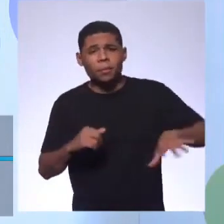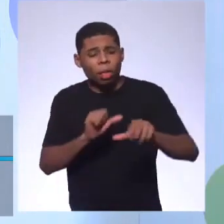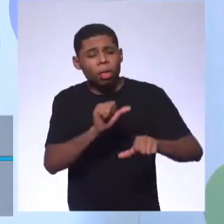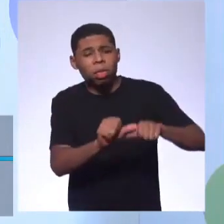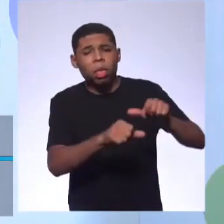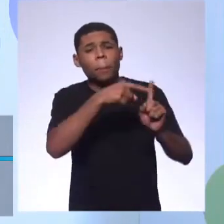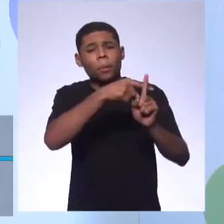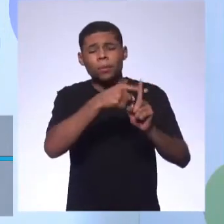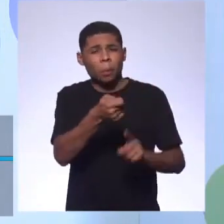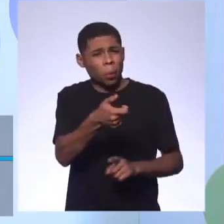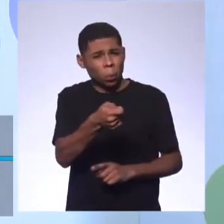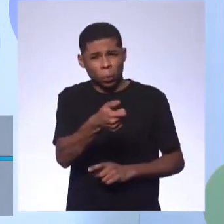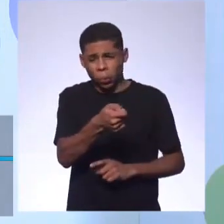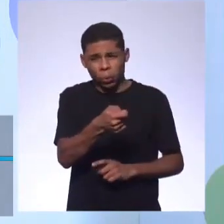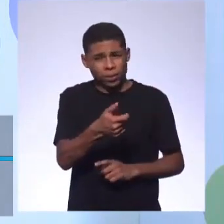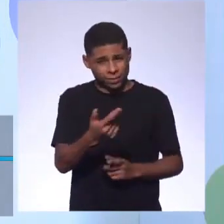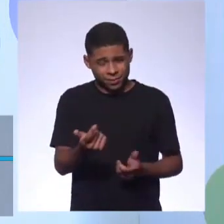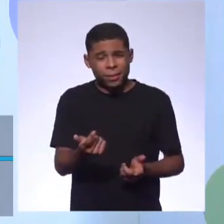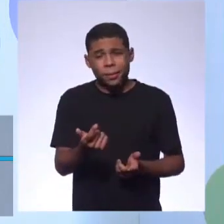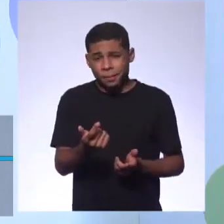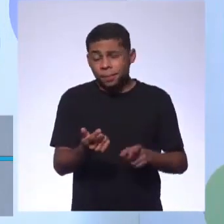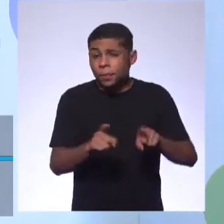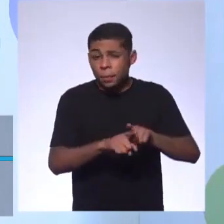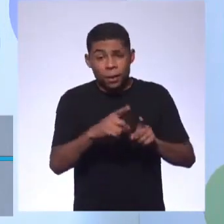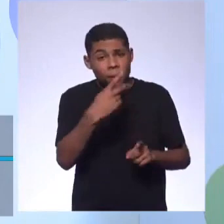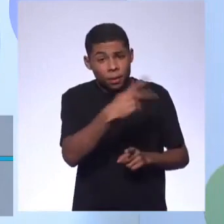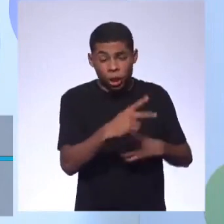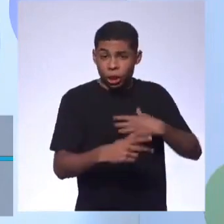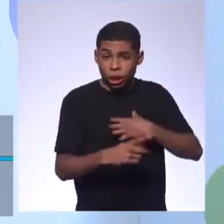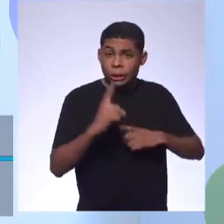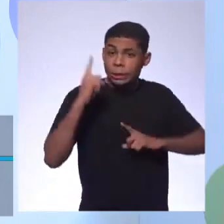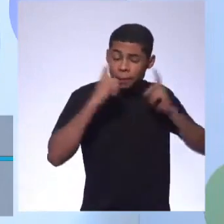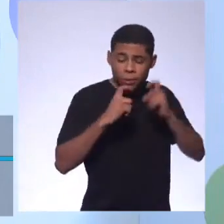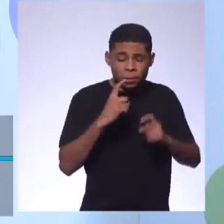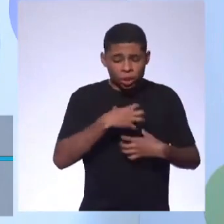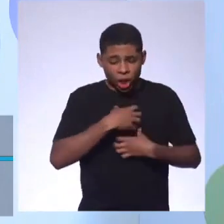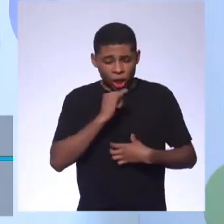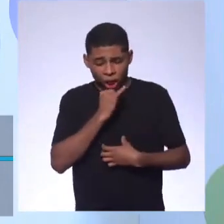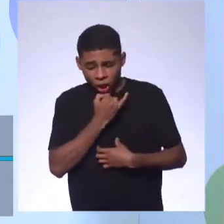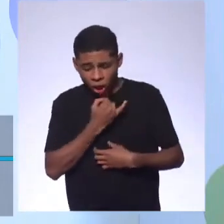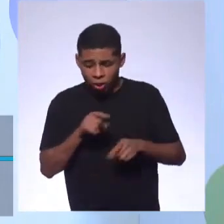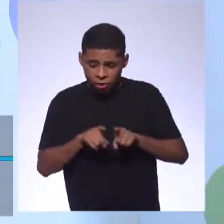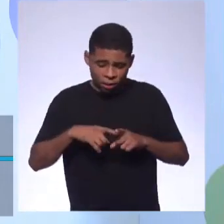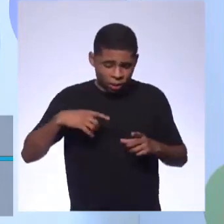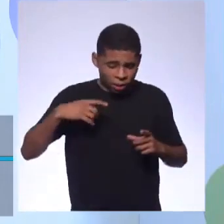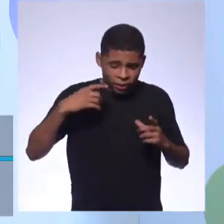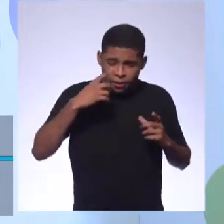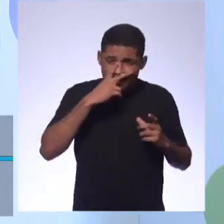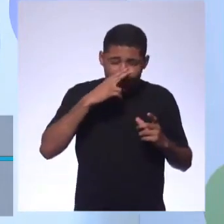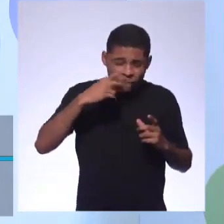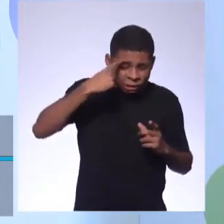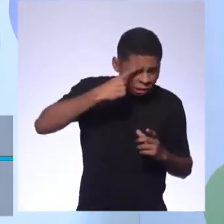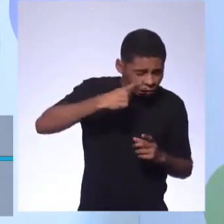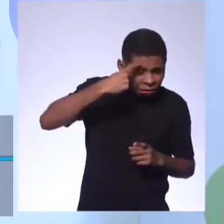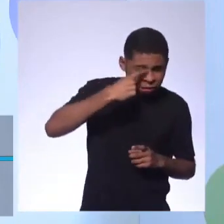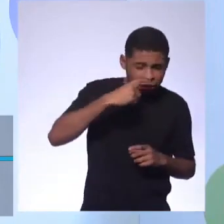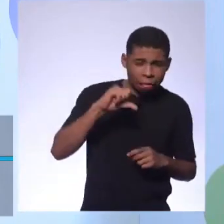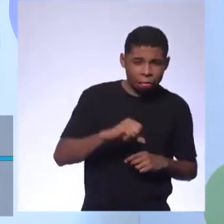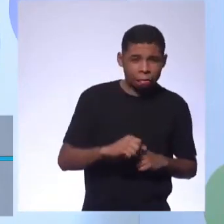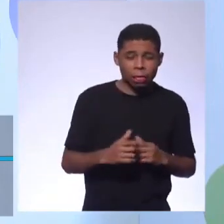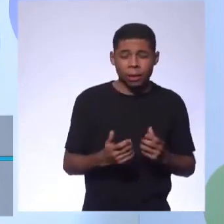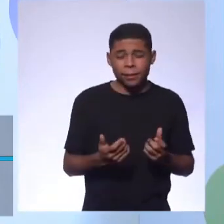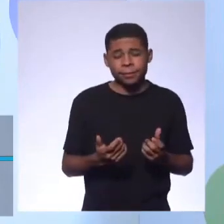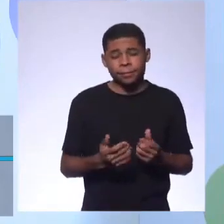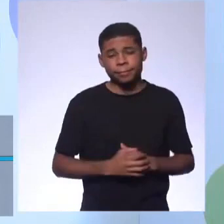transformações positivas, né? E aí essa expressão dessa tristeza e dessa melancolia. Nossa, posso falar